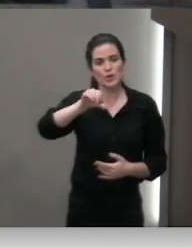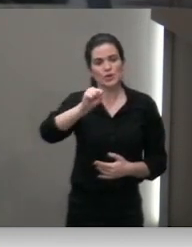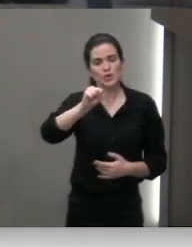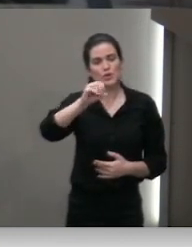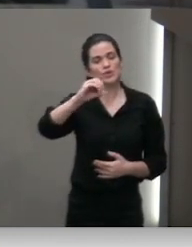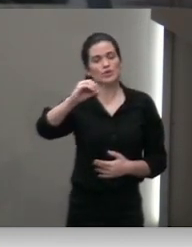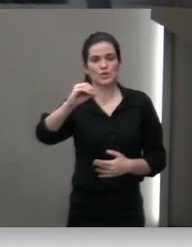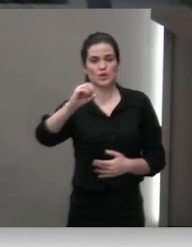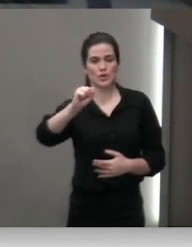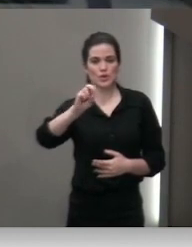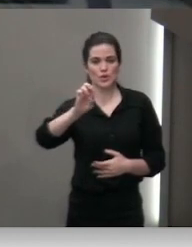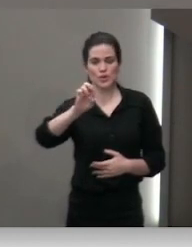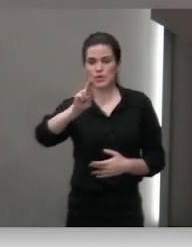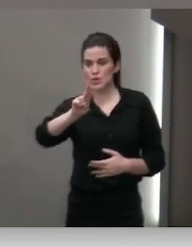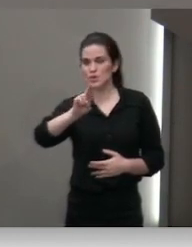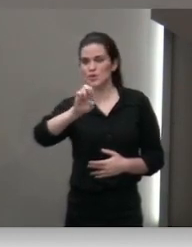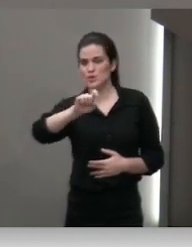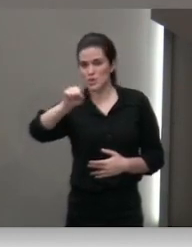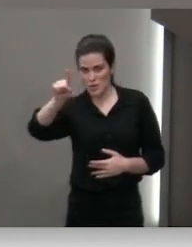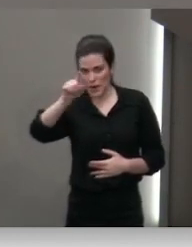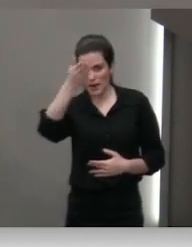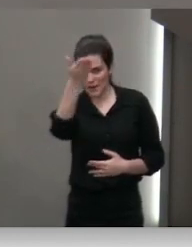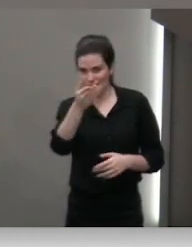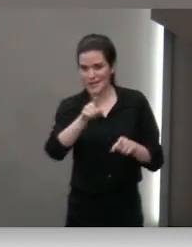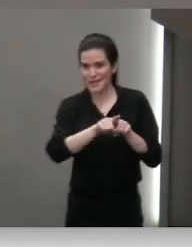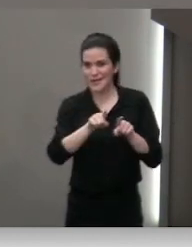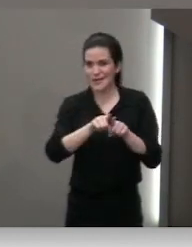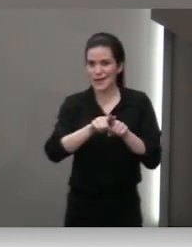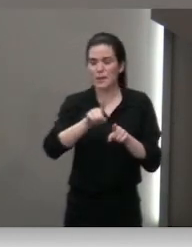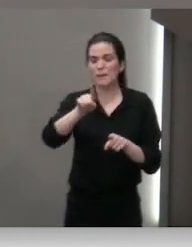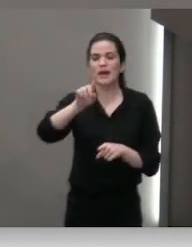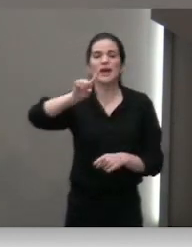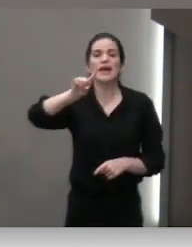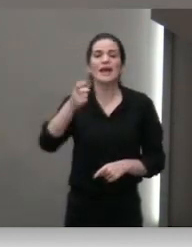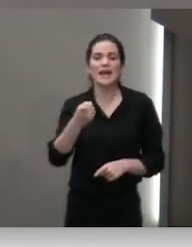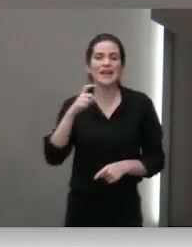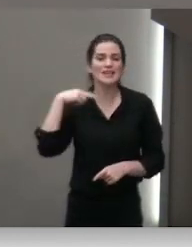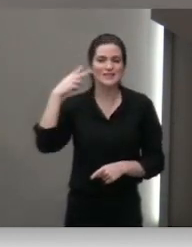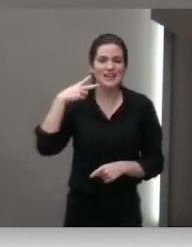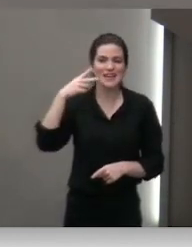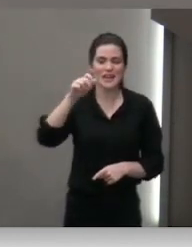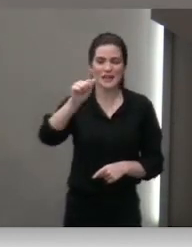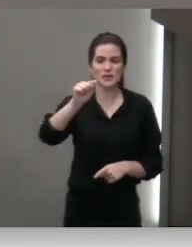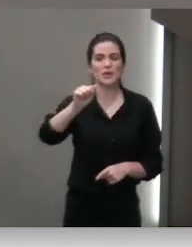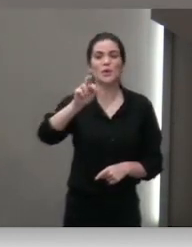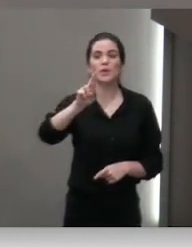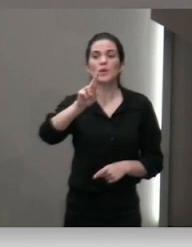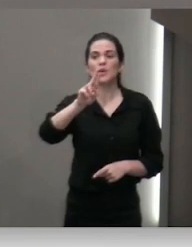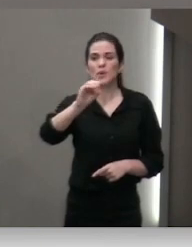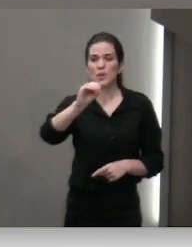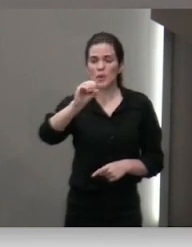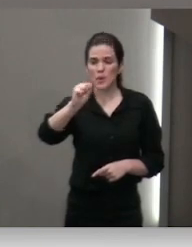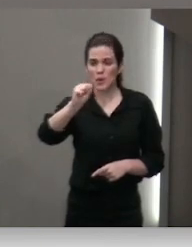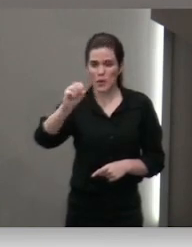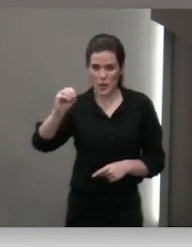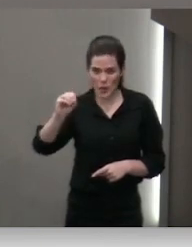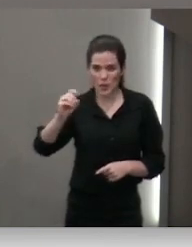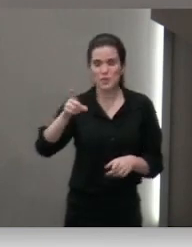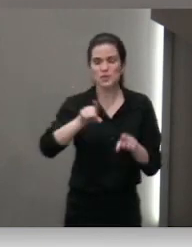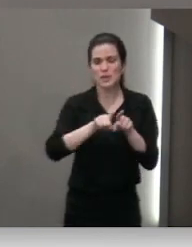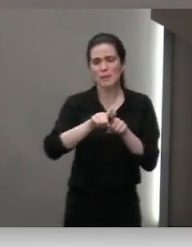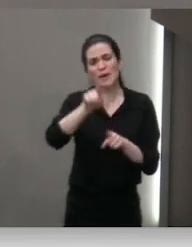secretário que está aqui, o nosso ex-vereador Adair Rosso, o nosso amigo Nelson